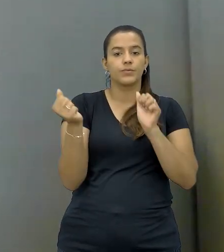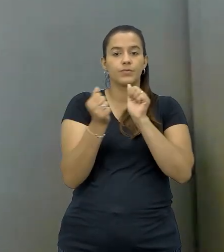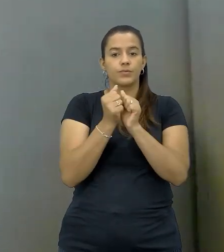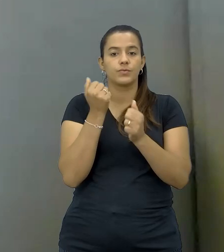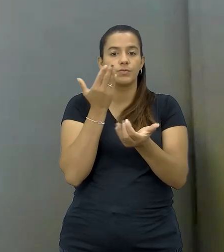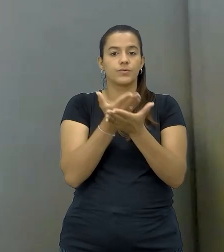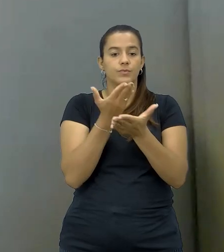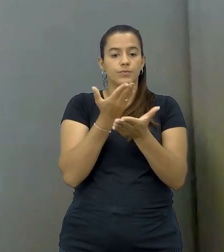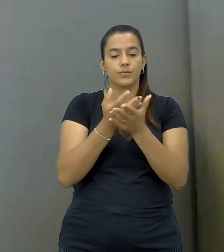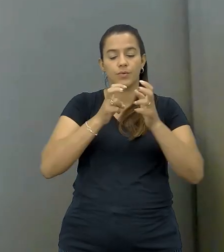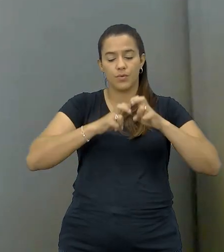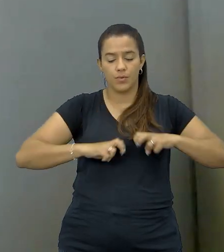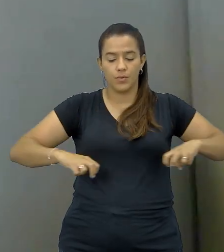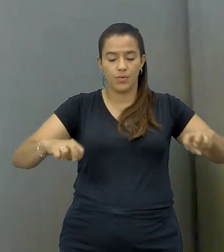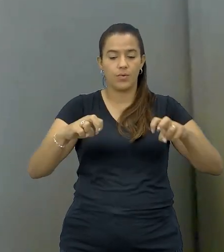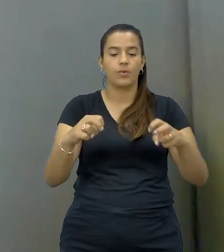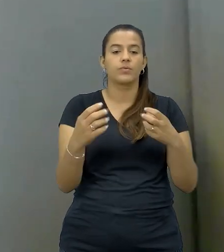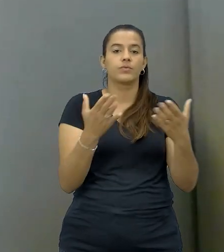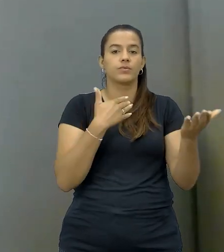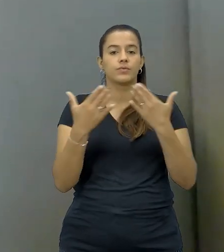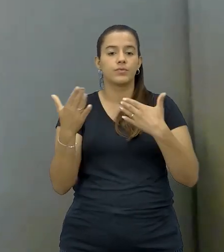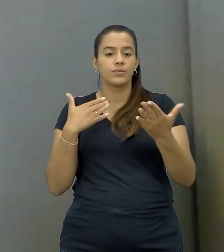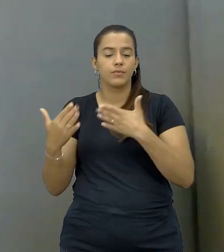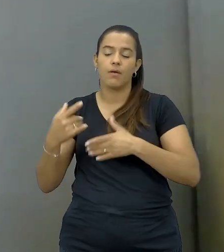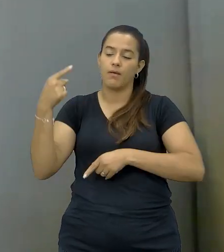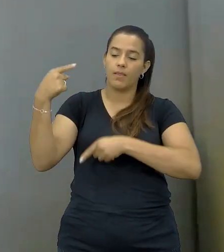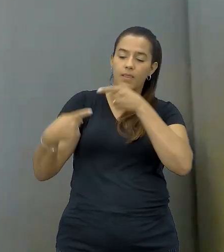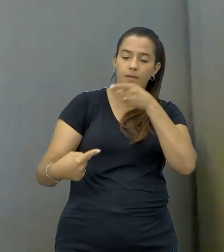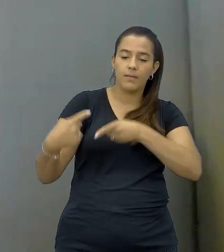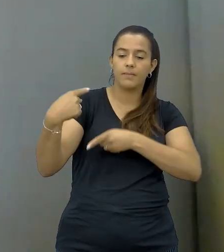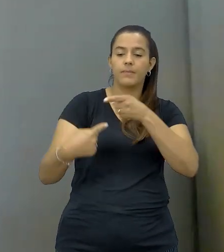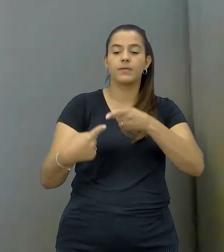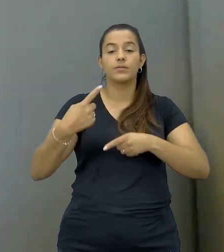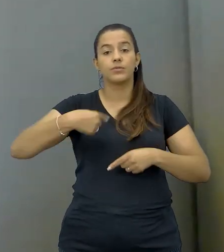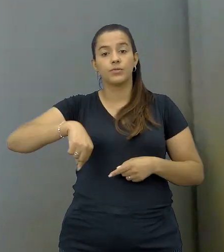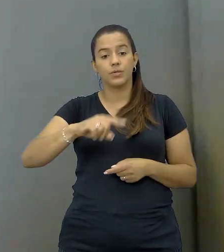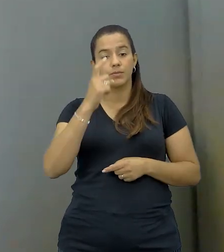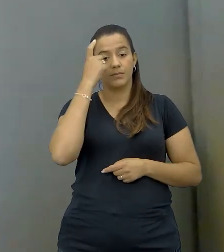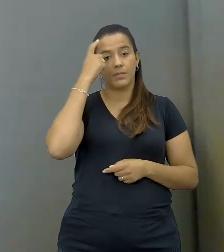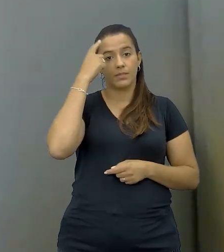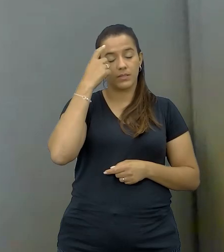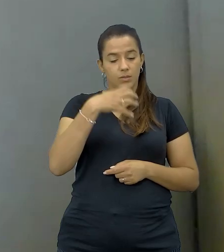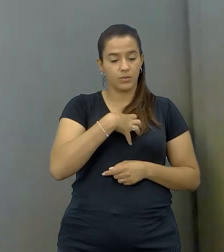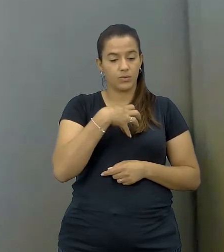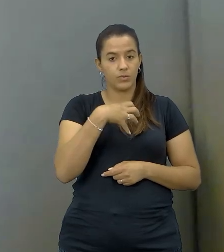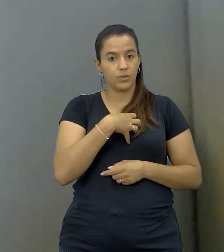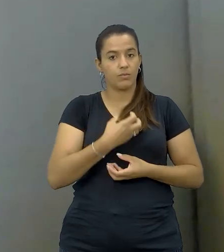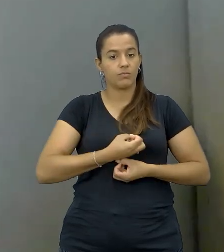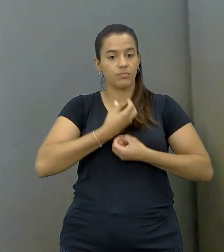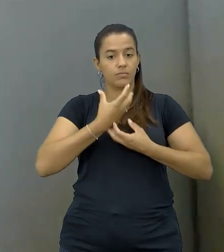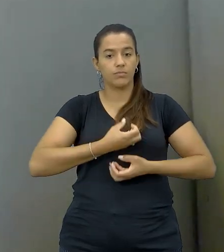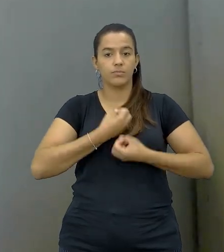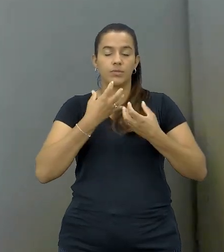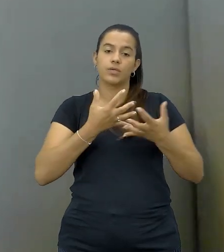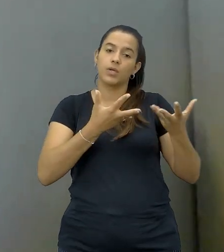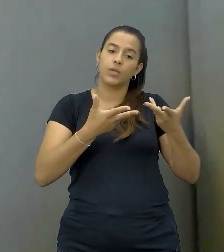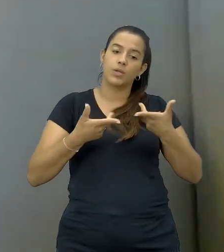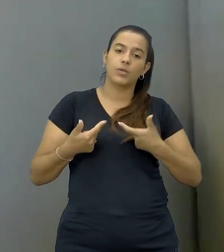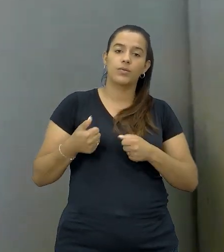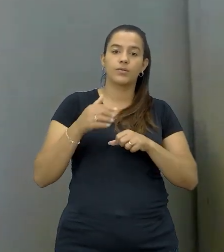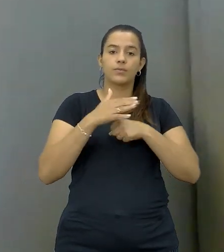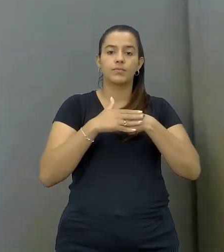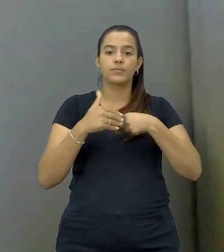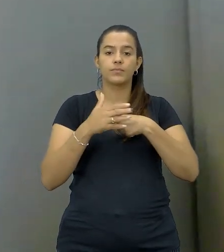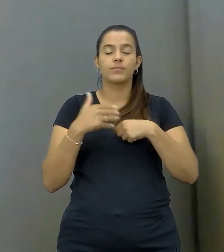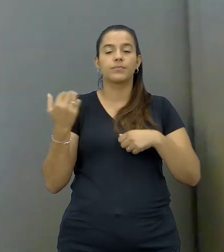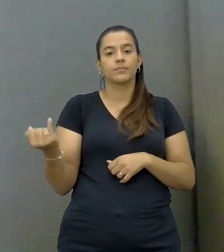rodas de conversa, debates, porque nós também pensamos no socioemocional, né, esse acolhimento foi muito